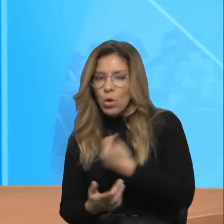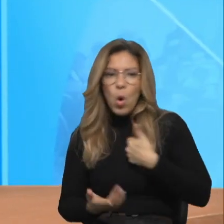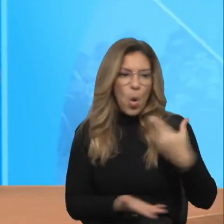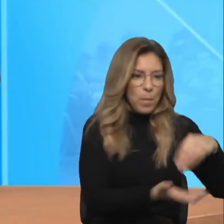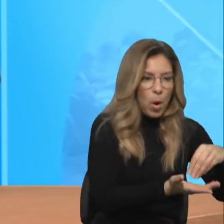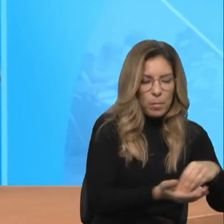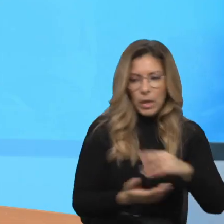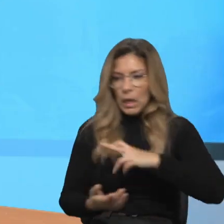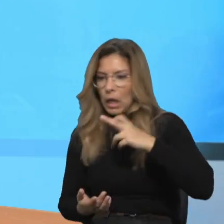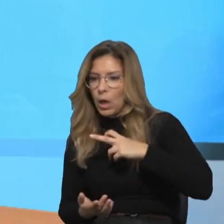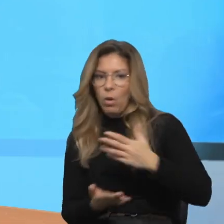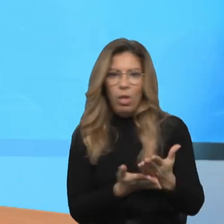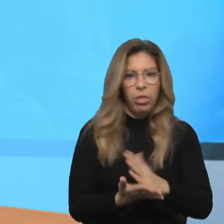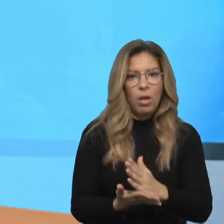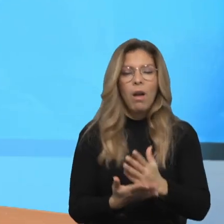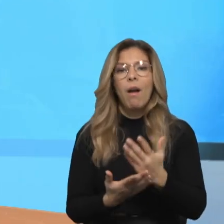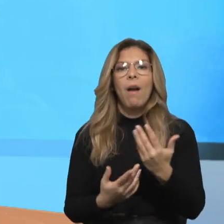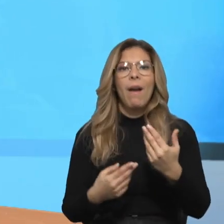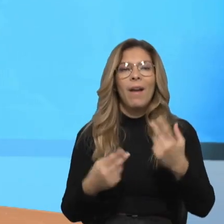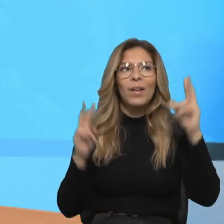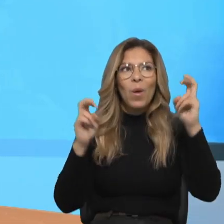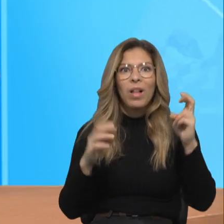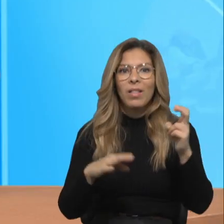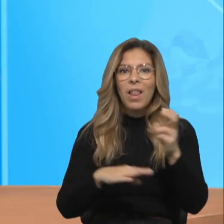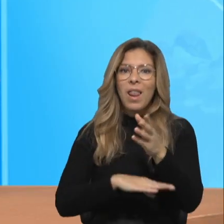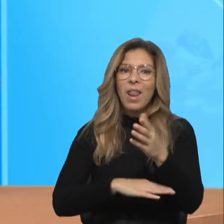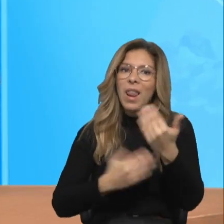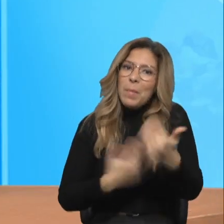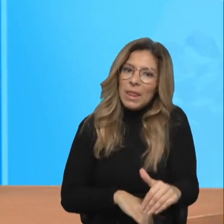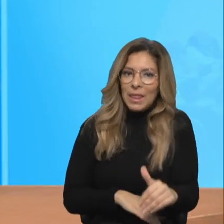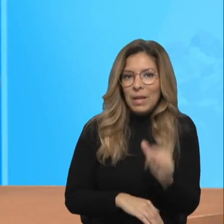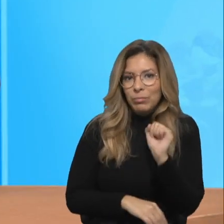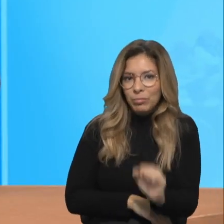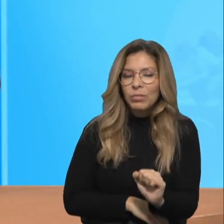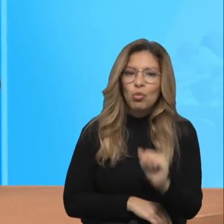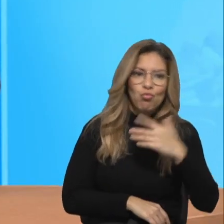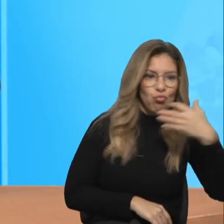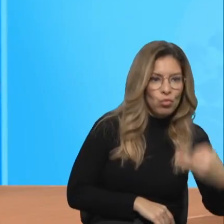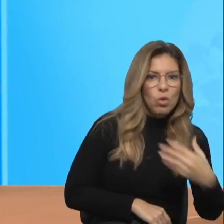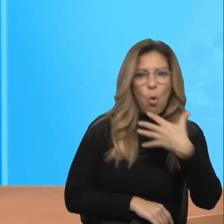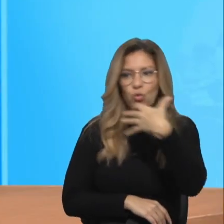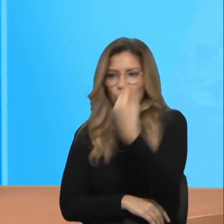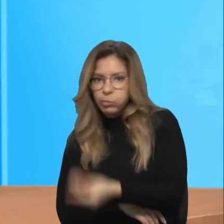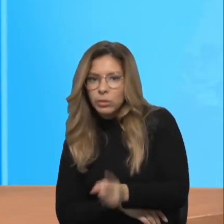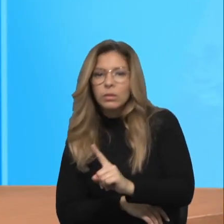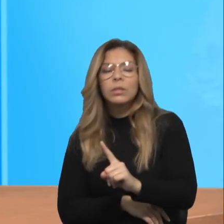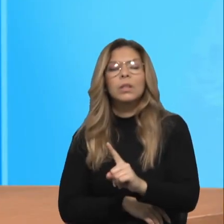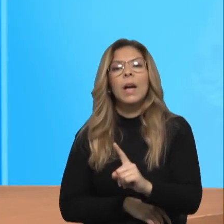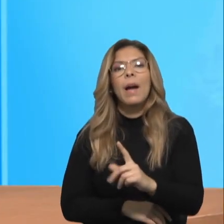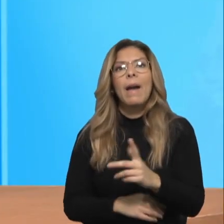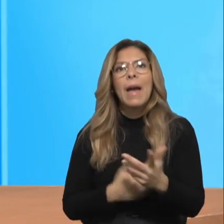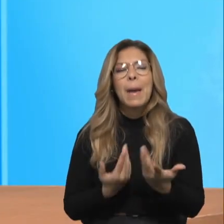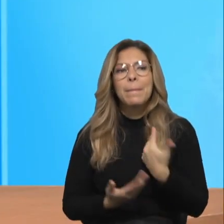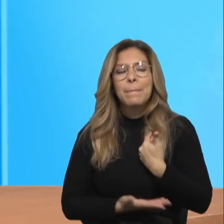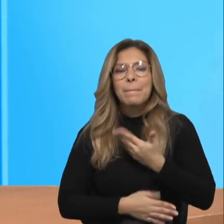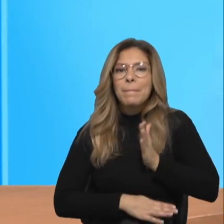e a riqueza. Fronteira entre a justiça e a injustiça. Estar ali no meio e fazer